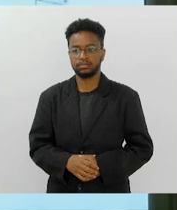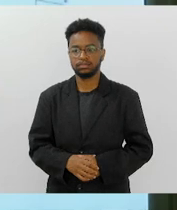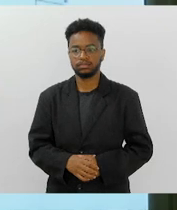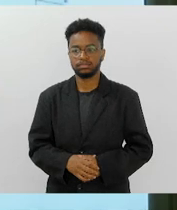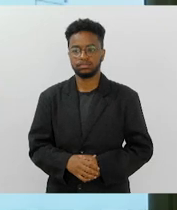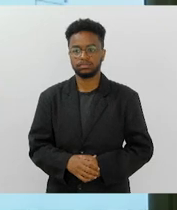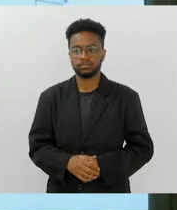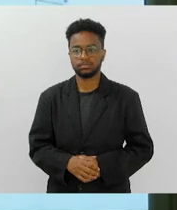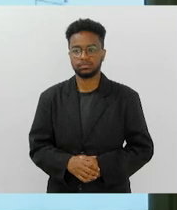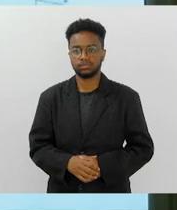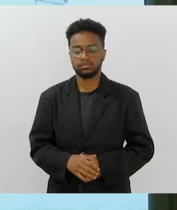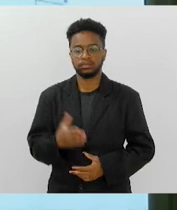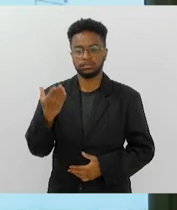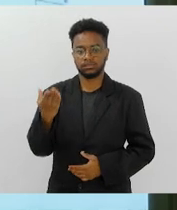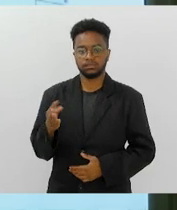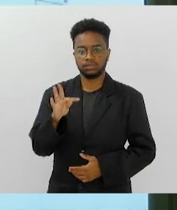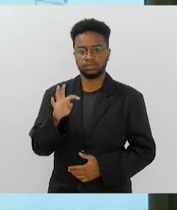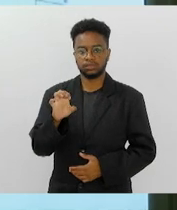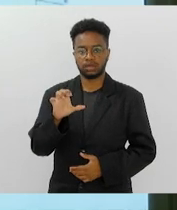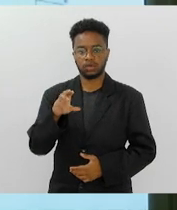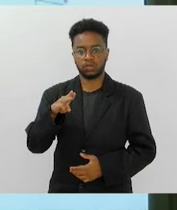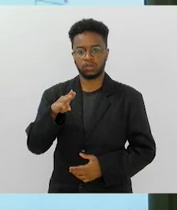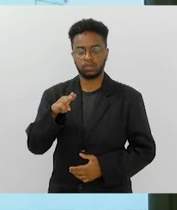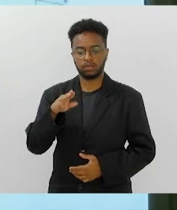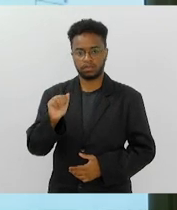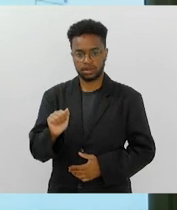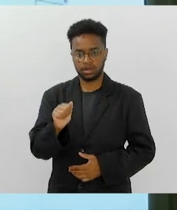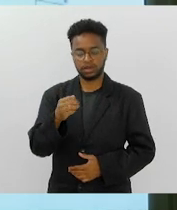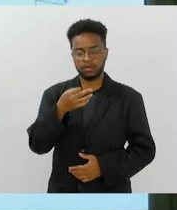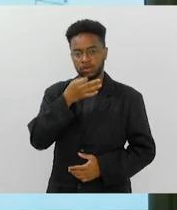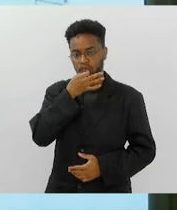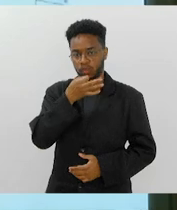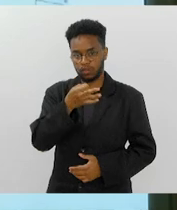A doutora Thelma comentou aqui conosco também